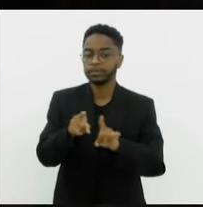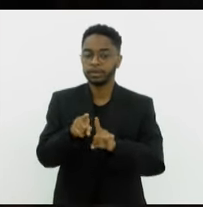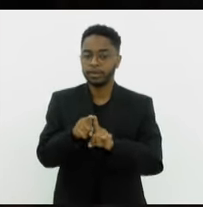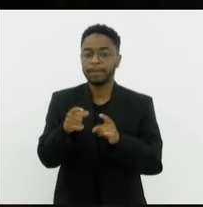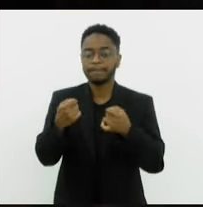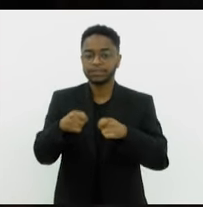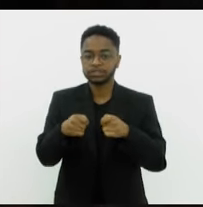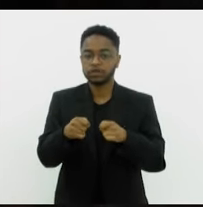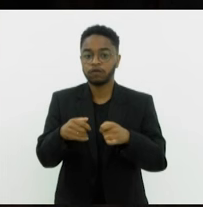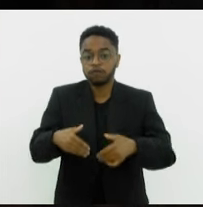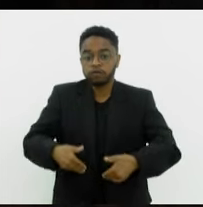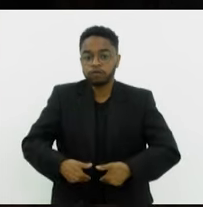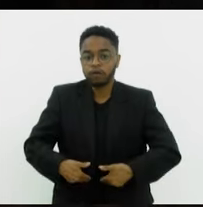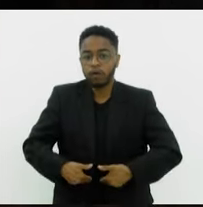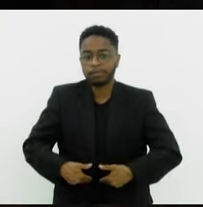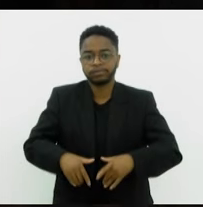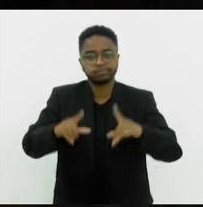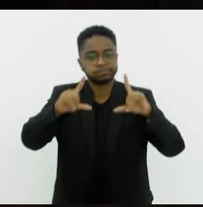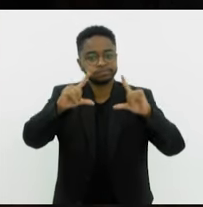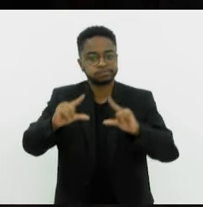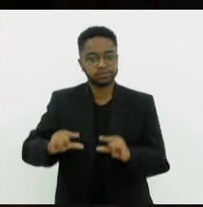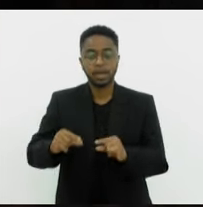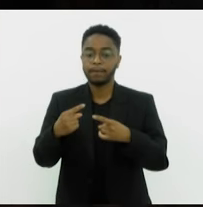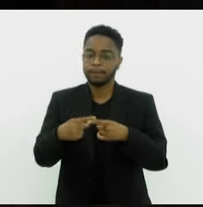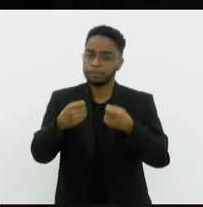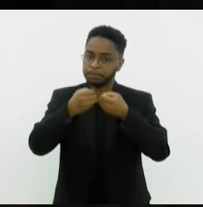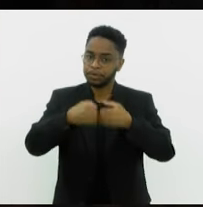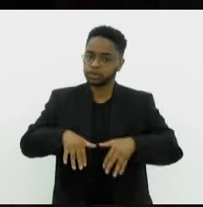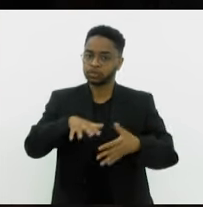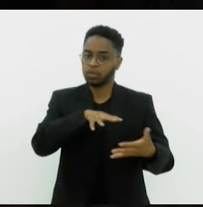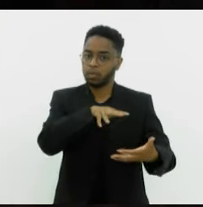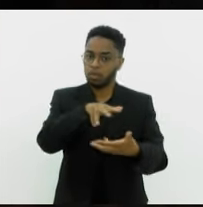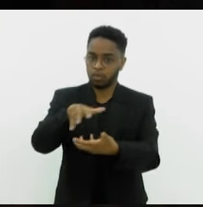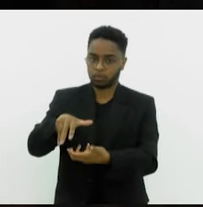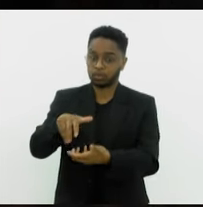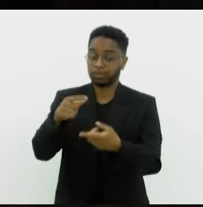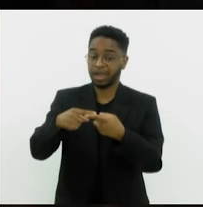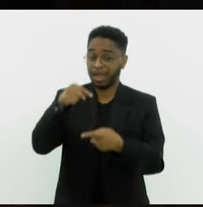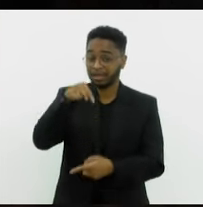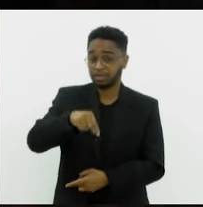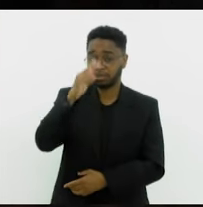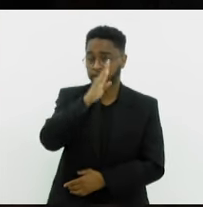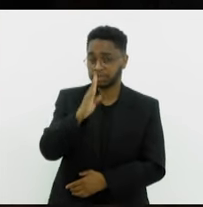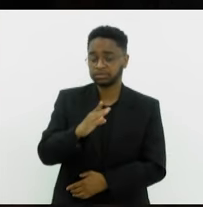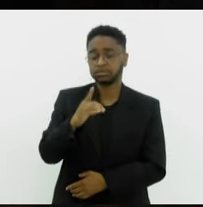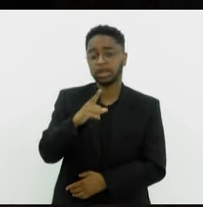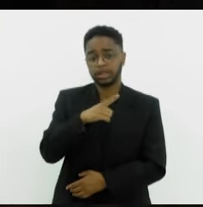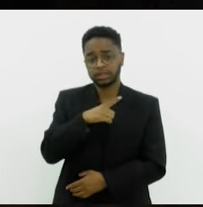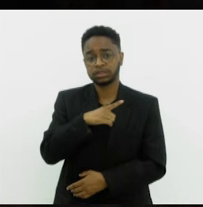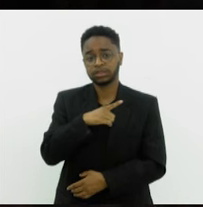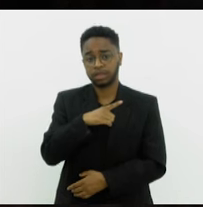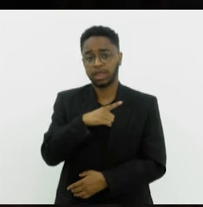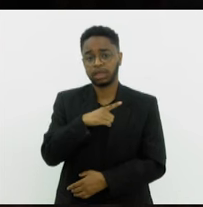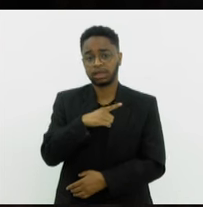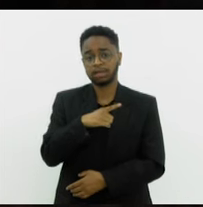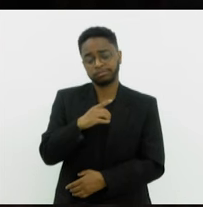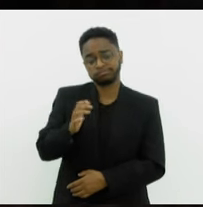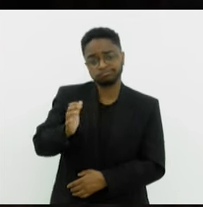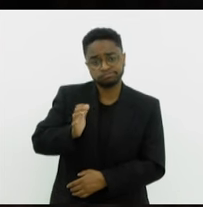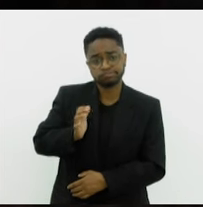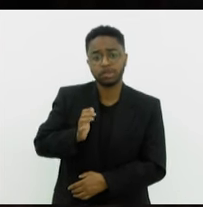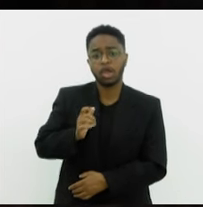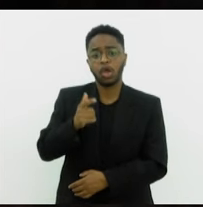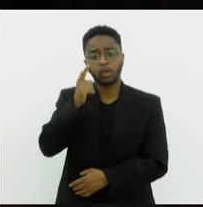combater a fome massa que assola o mundo todo. O Brasil é um país riquíssimo, uma terra que planta e